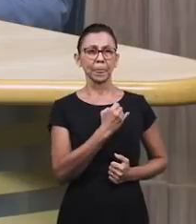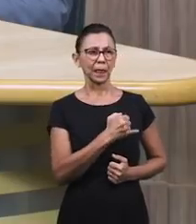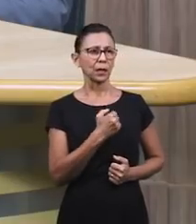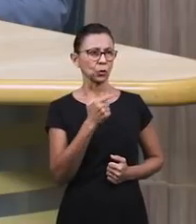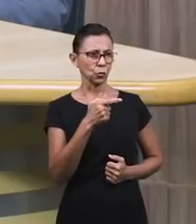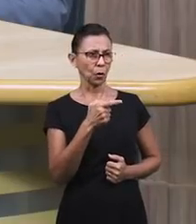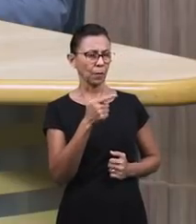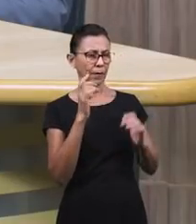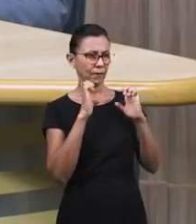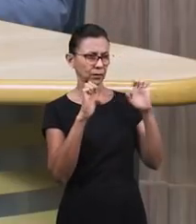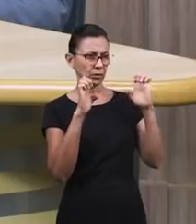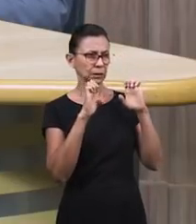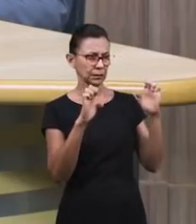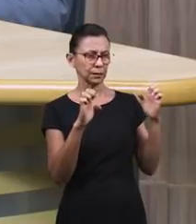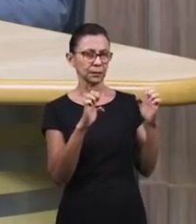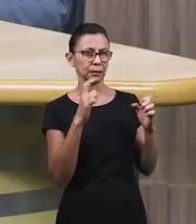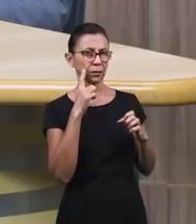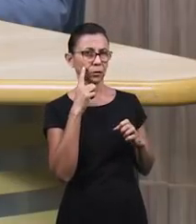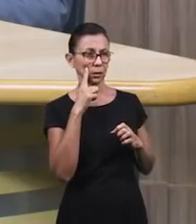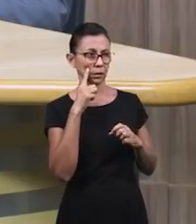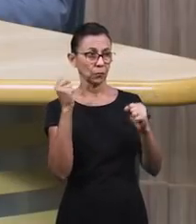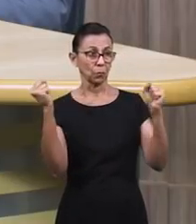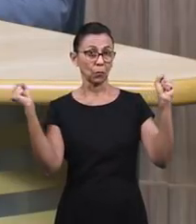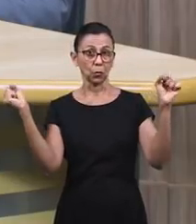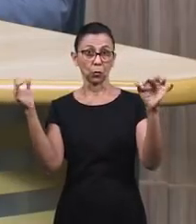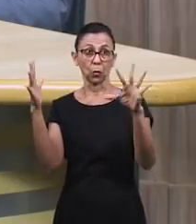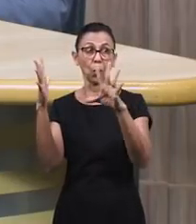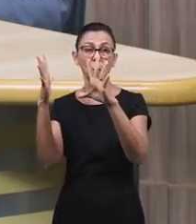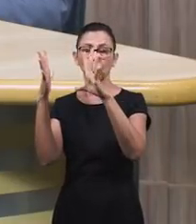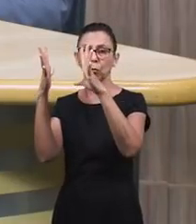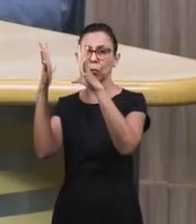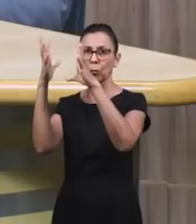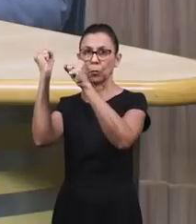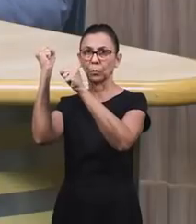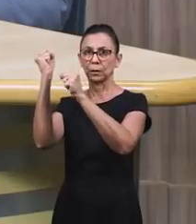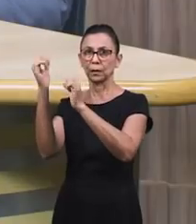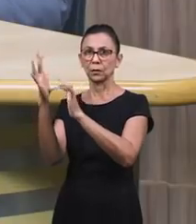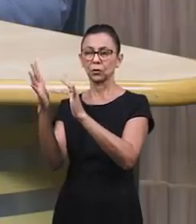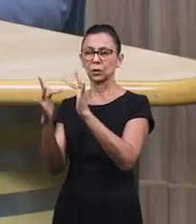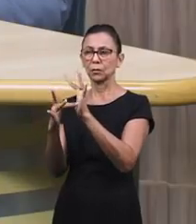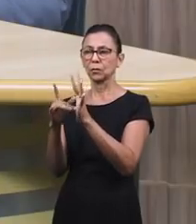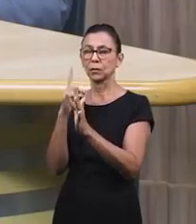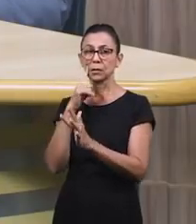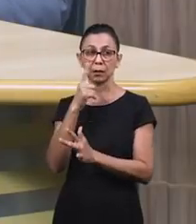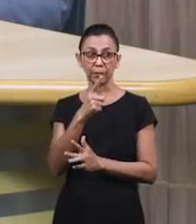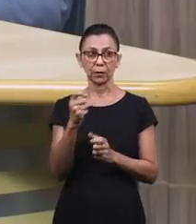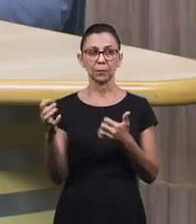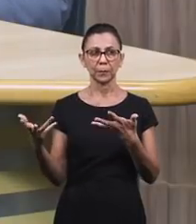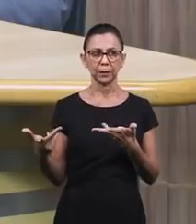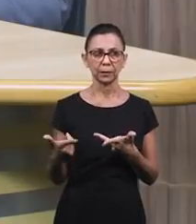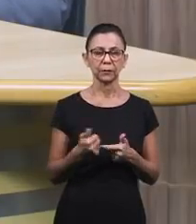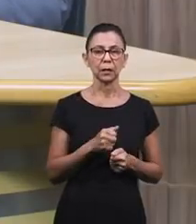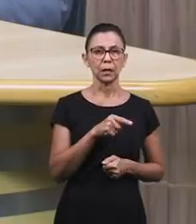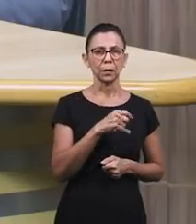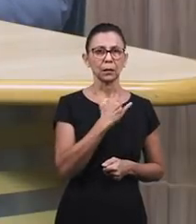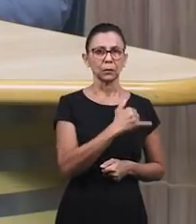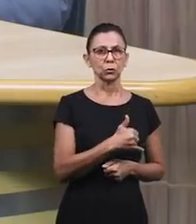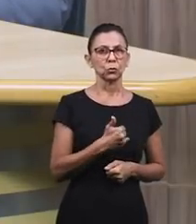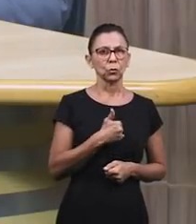Quando João é evangelista, quando ele viu essa glória de Jesus, você vê como é que é extraordinário. Ele viu uma coisa que ele não esperava